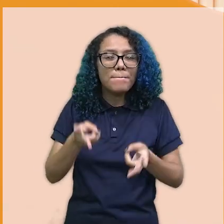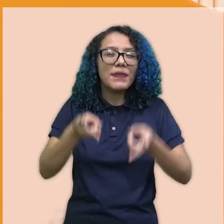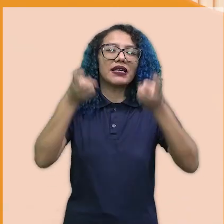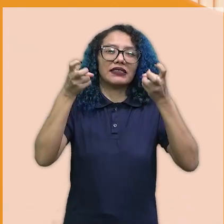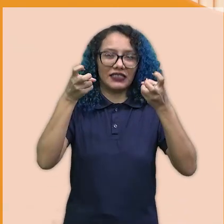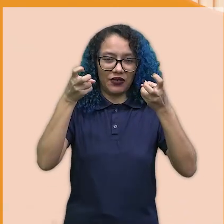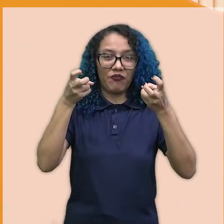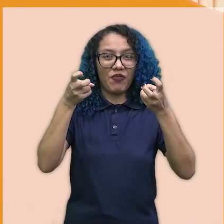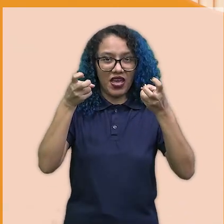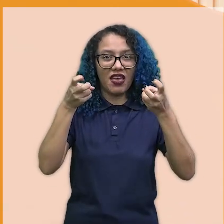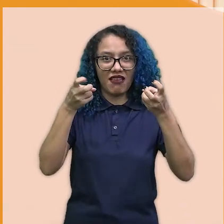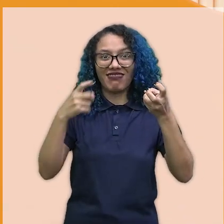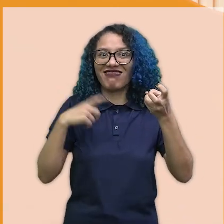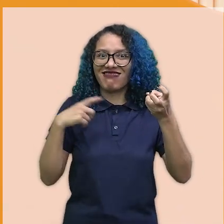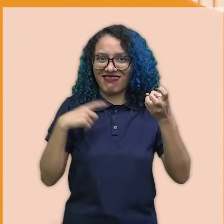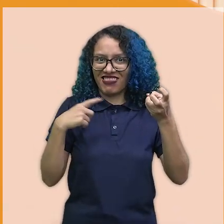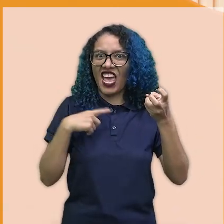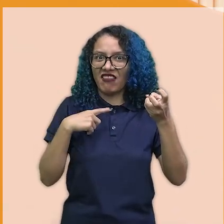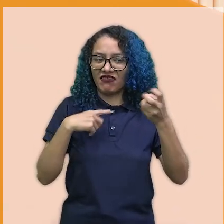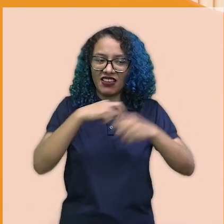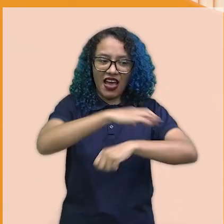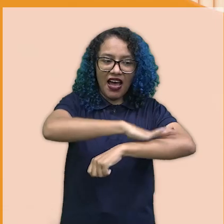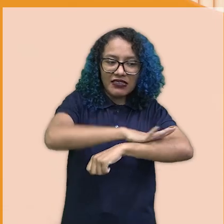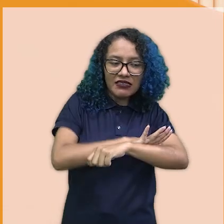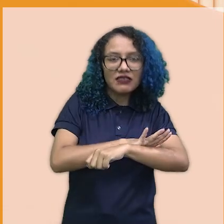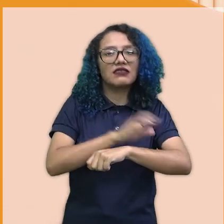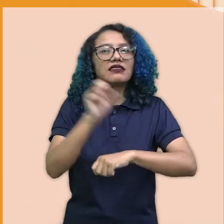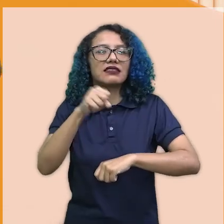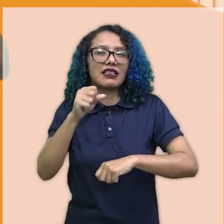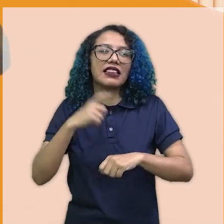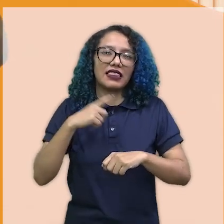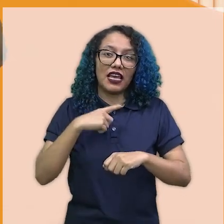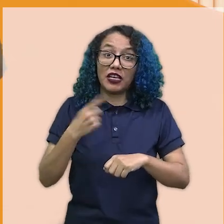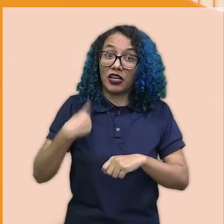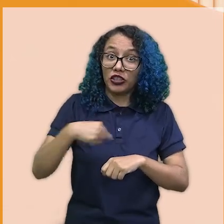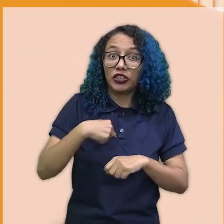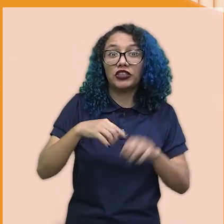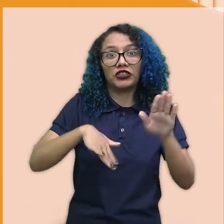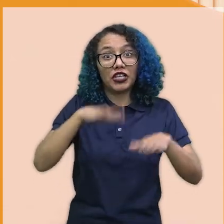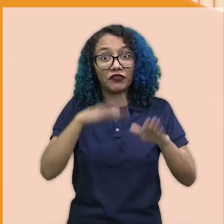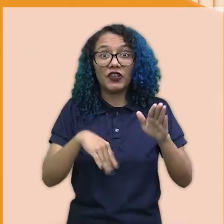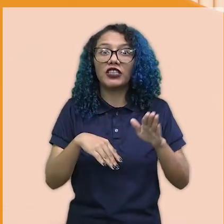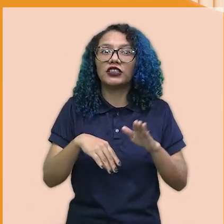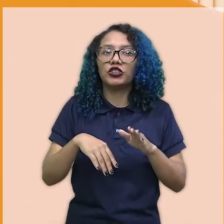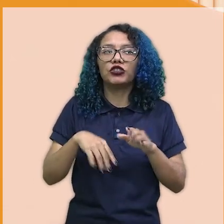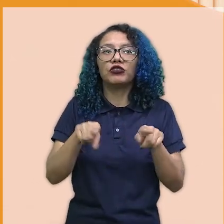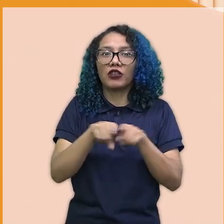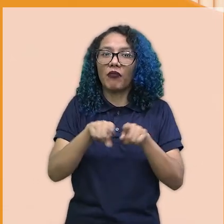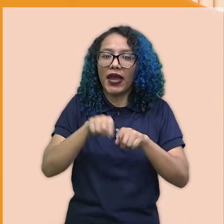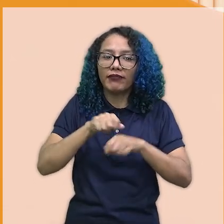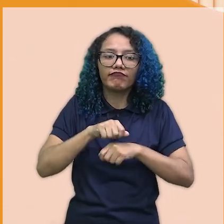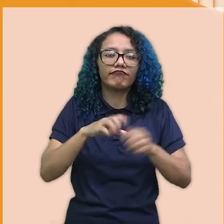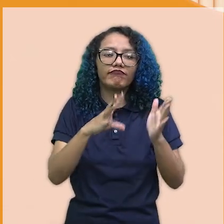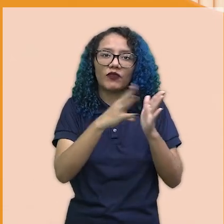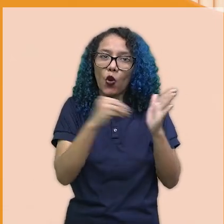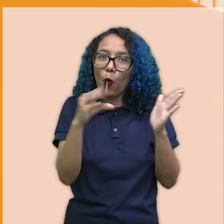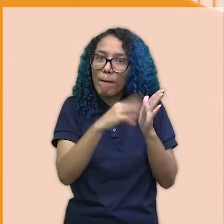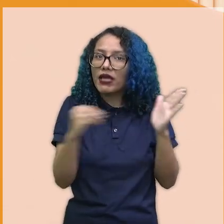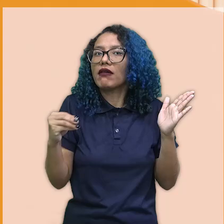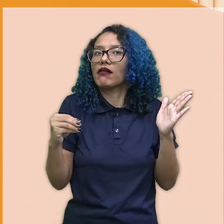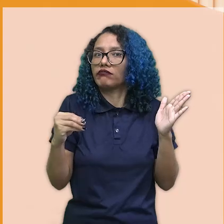isso, né? Que essas coisas existem. E a gente vai reproduzindo isso, né? A gente vai reproduzindo isso